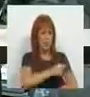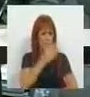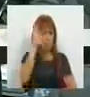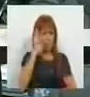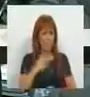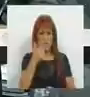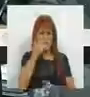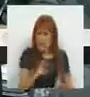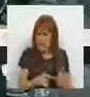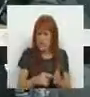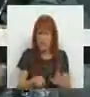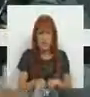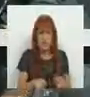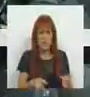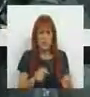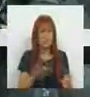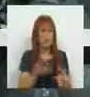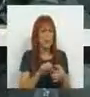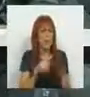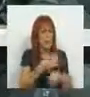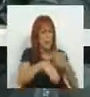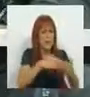do pessoal que é necessário ao seu funcionamento. Muito